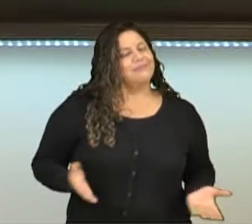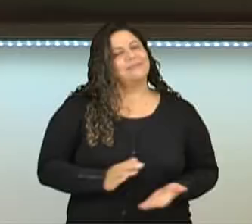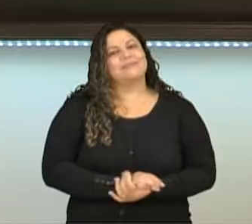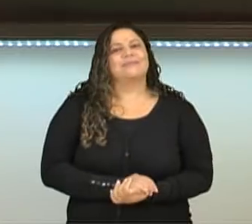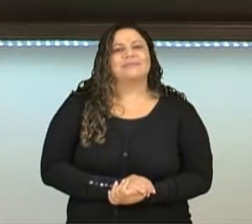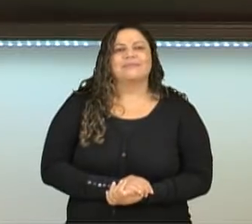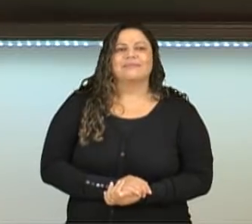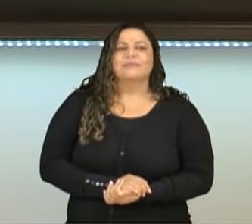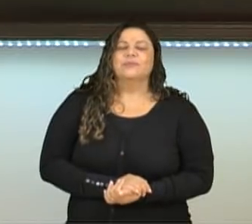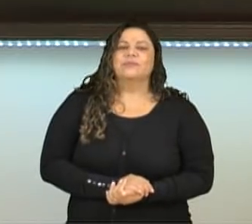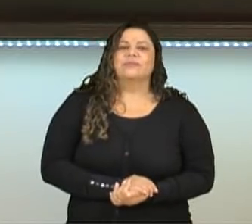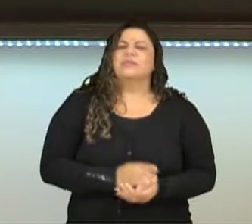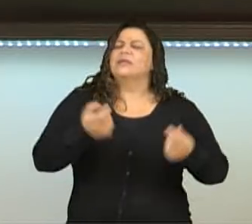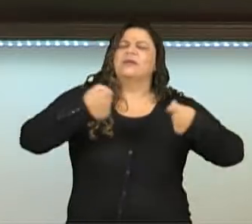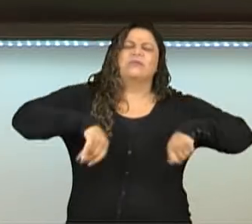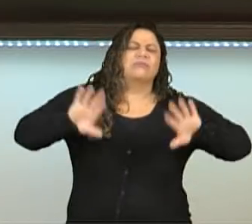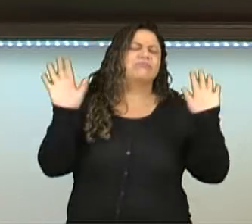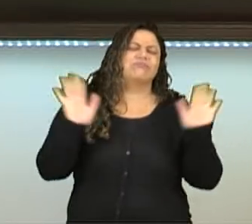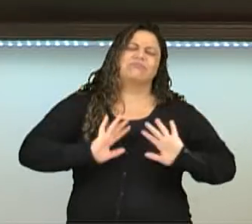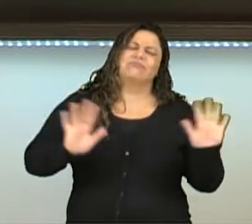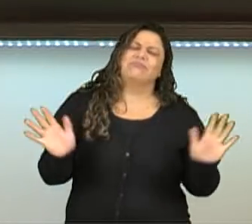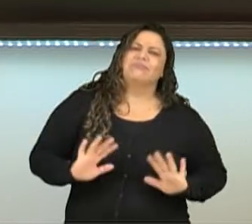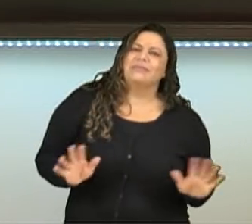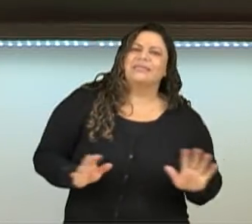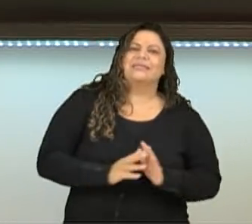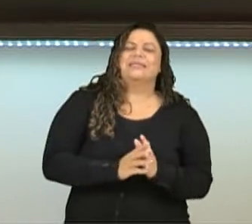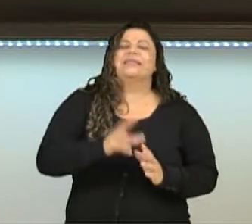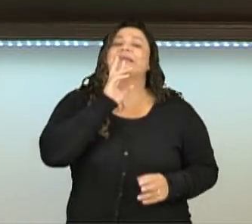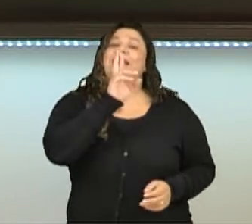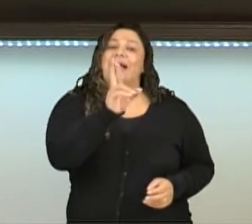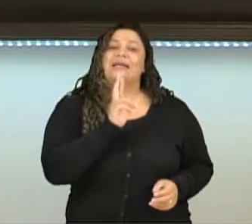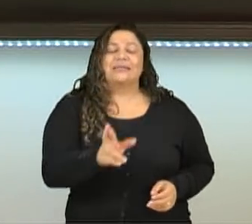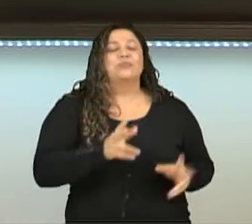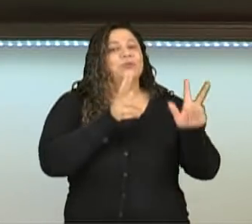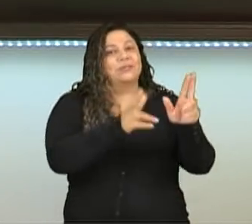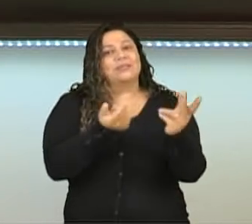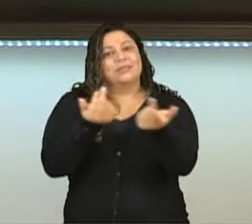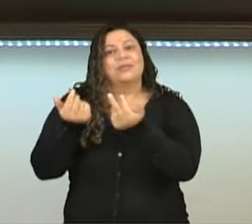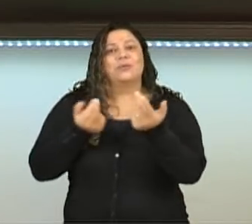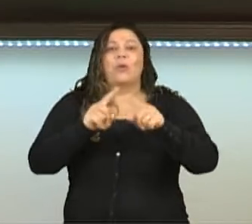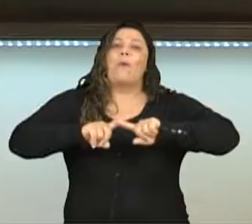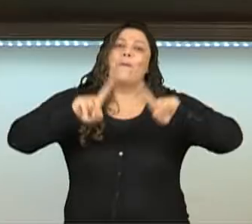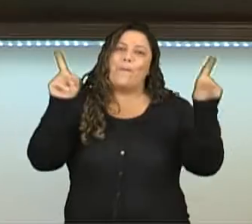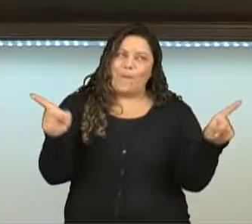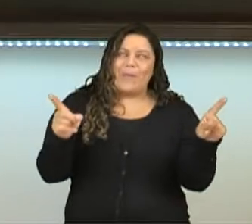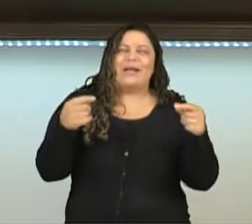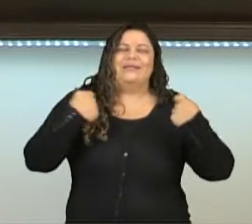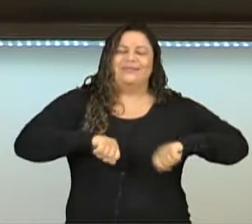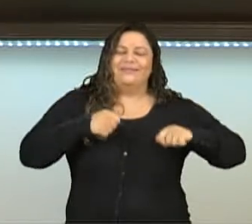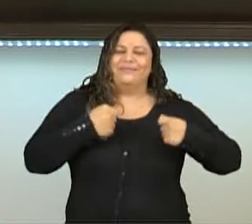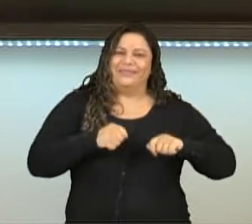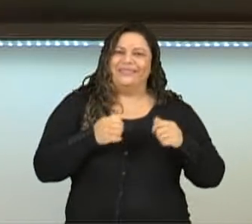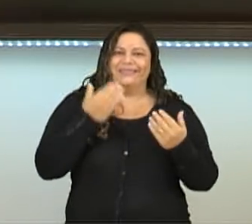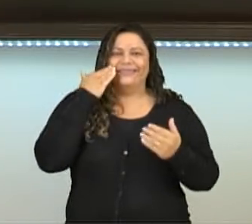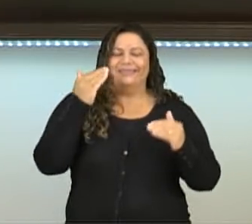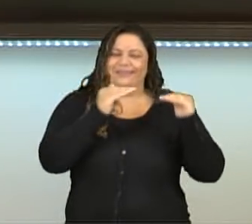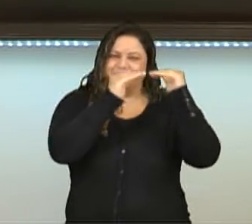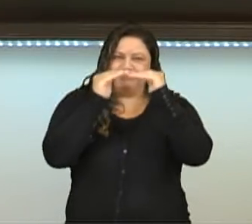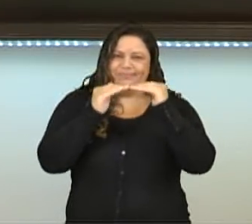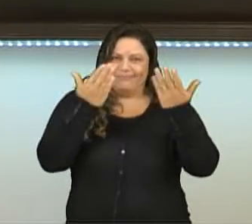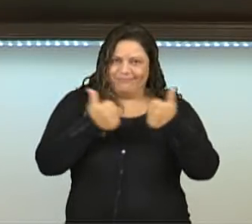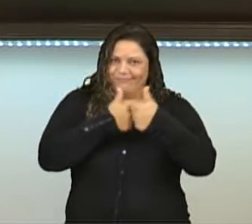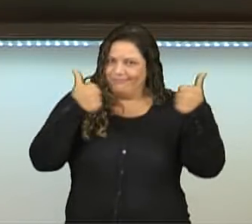vezes não precisa, não há necessidade de ser a mesma resposta da professora, mas que tenha uma coerência ali, já